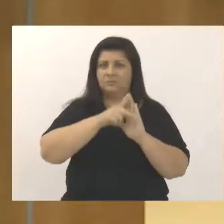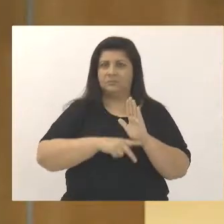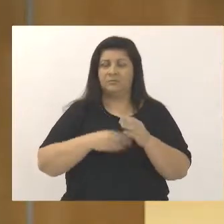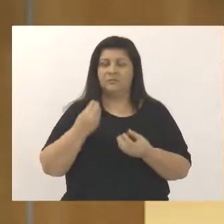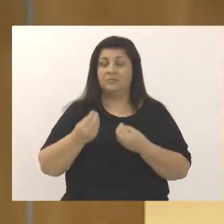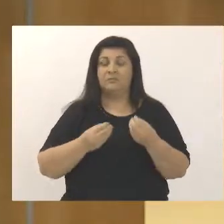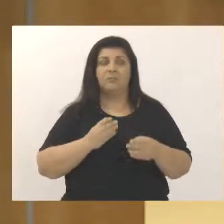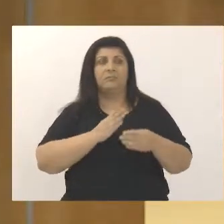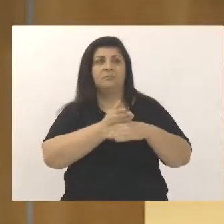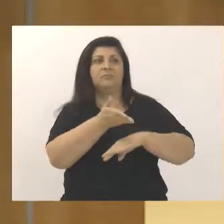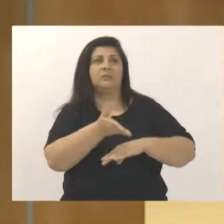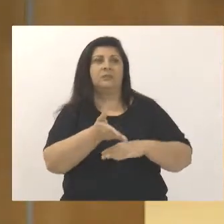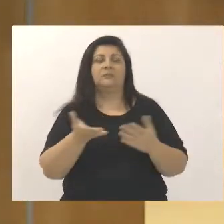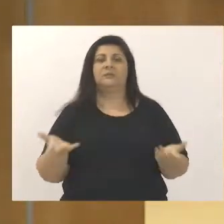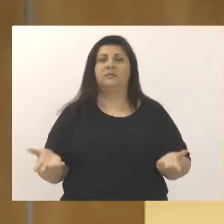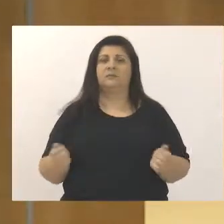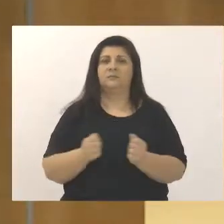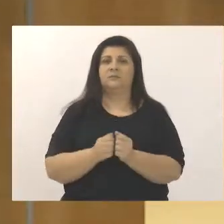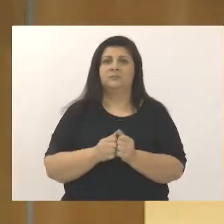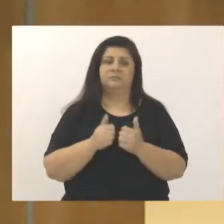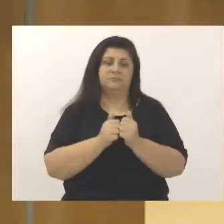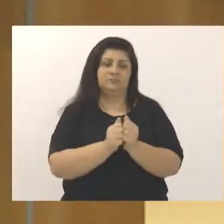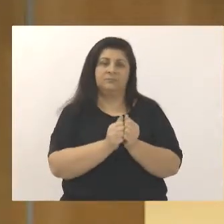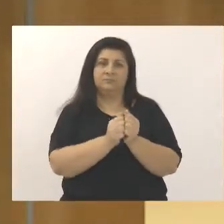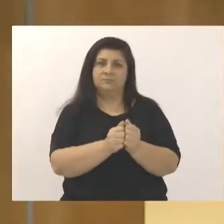entrar dentro do hospital para acompanhar.